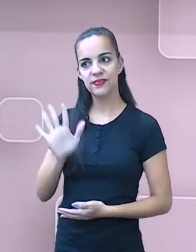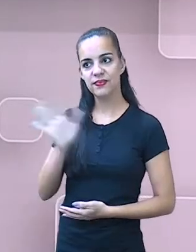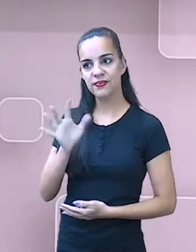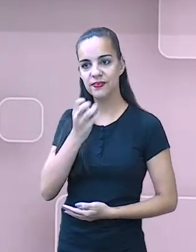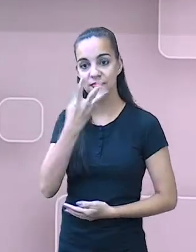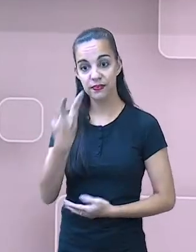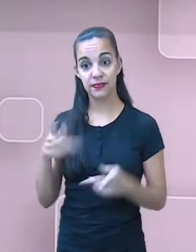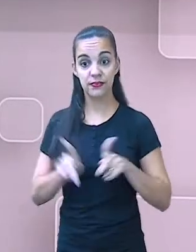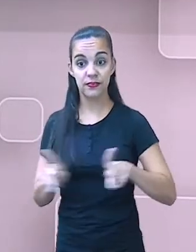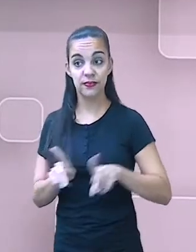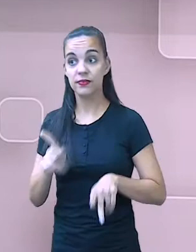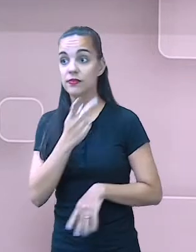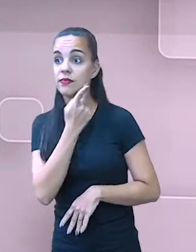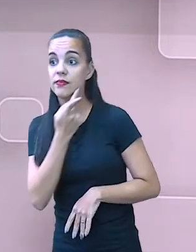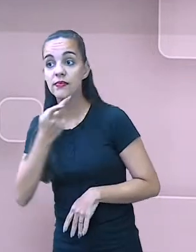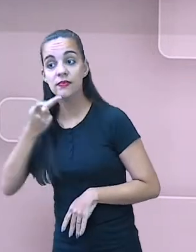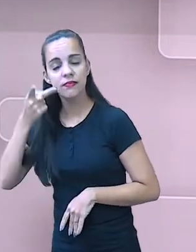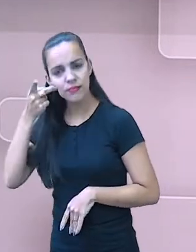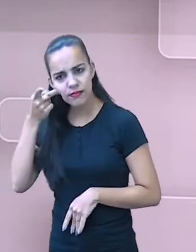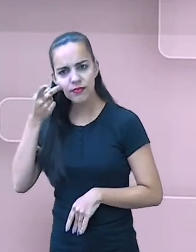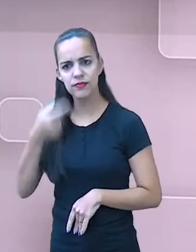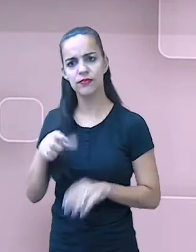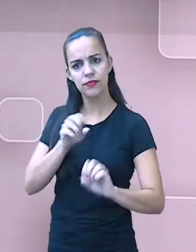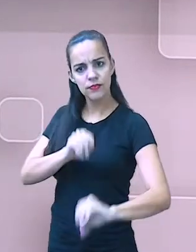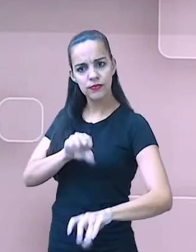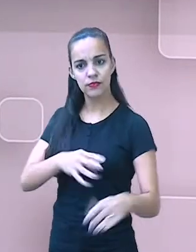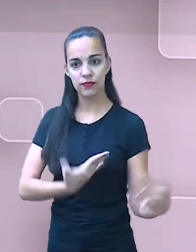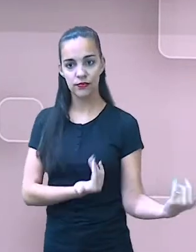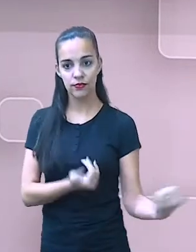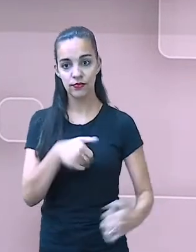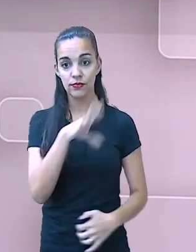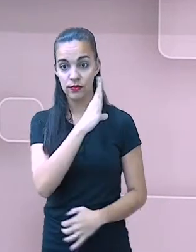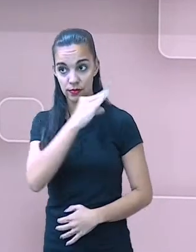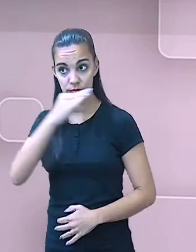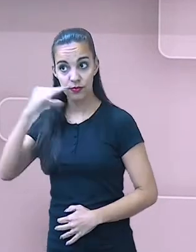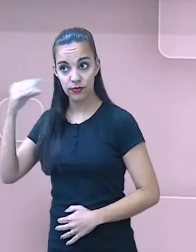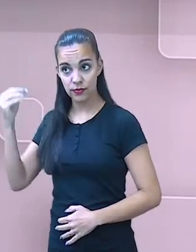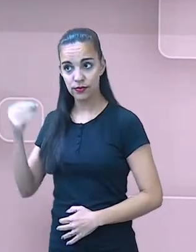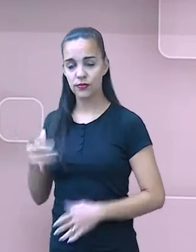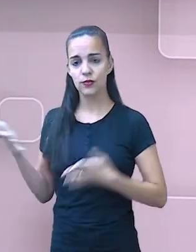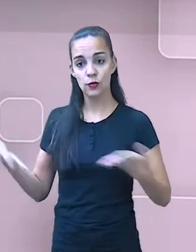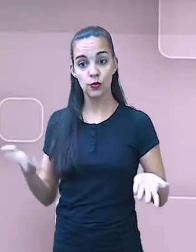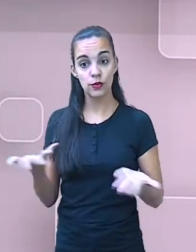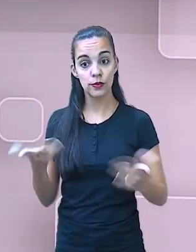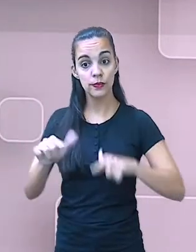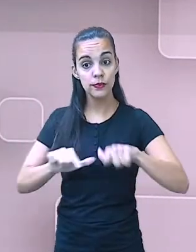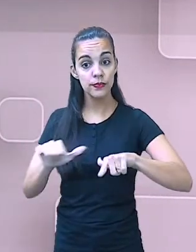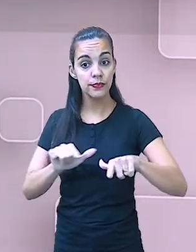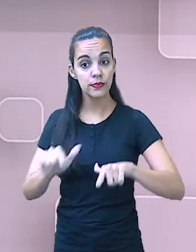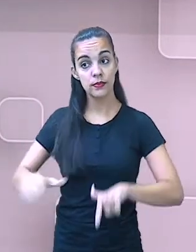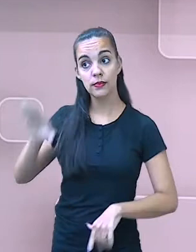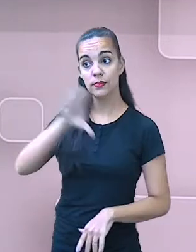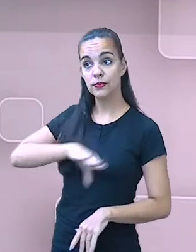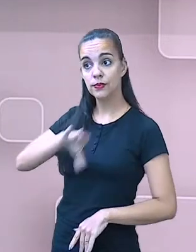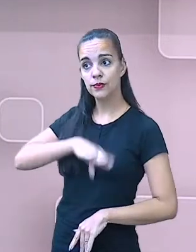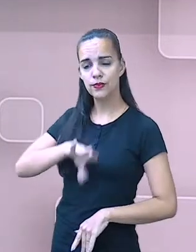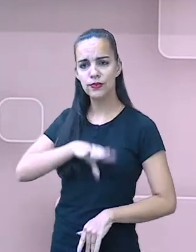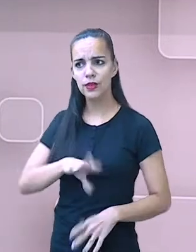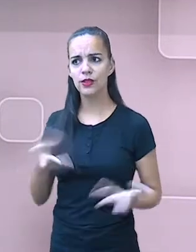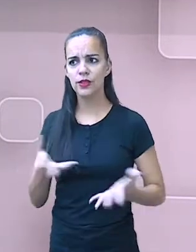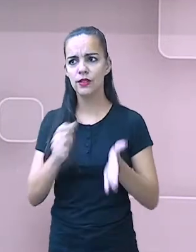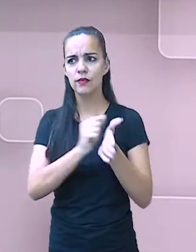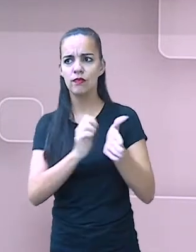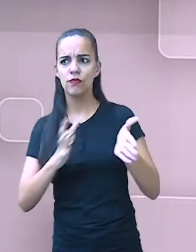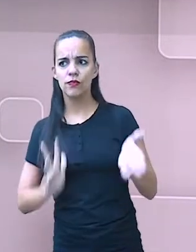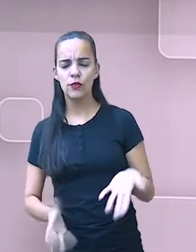sou a professora Patrícia, da Educação de Jovens e Adultos. E na nossa aula de língua portuguesa de hoje, vamos dar continuidade a um assunto que a